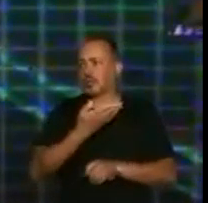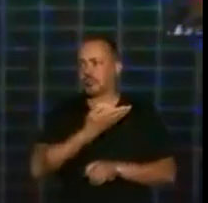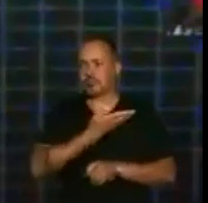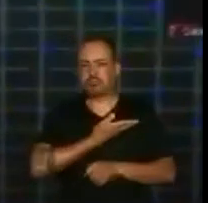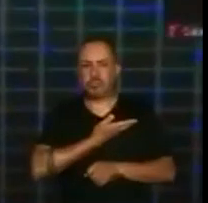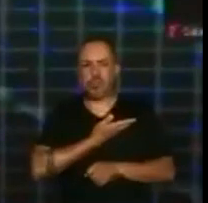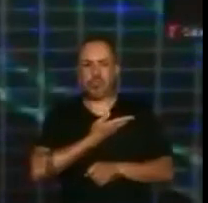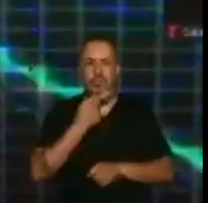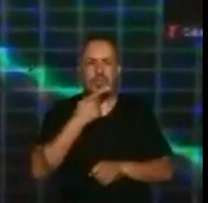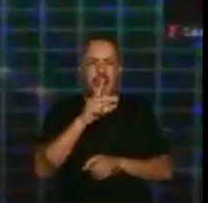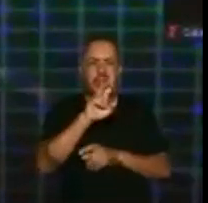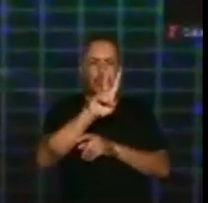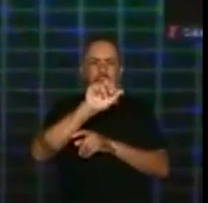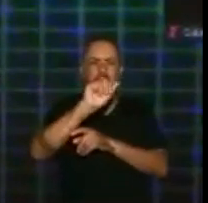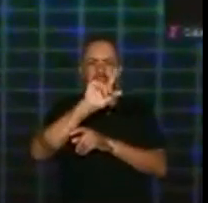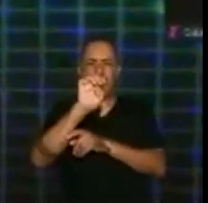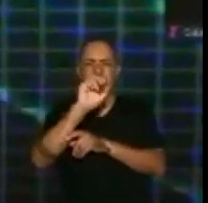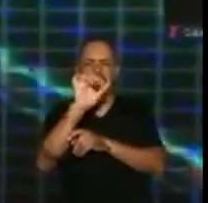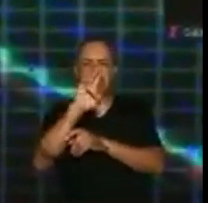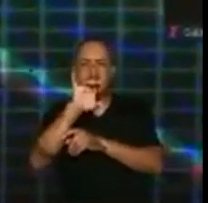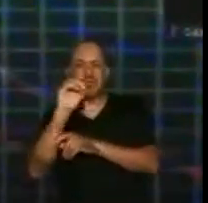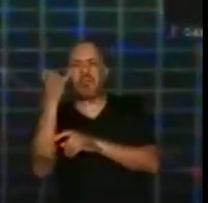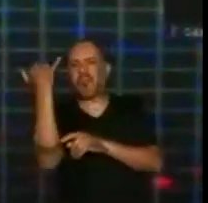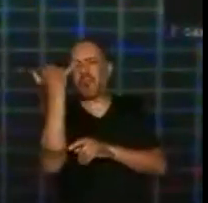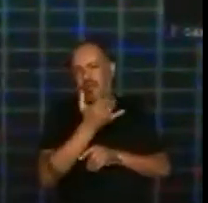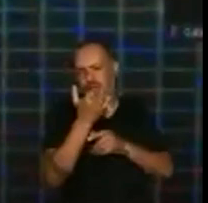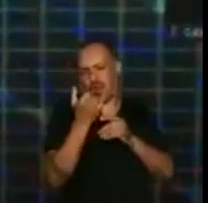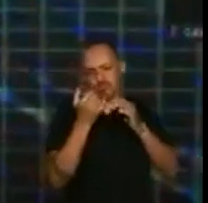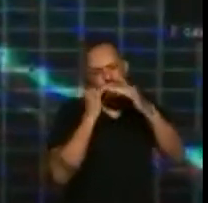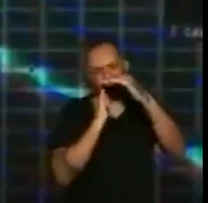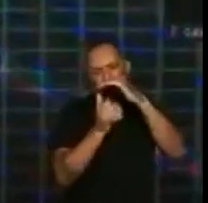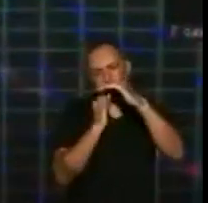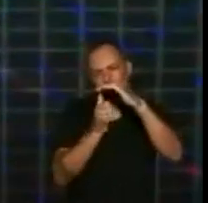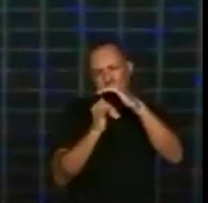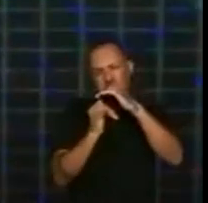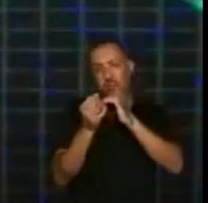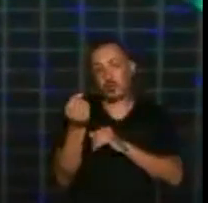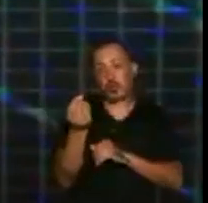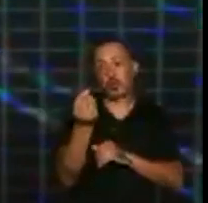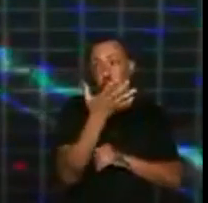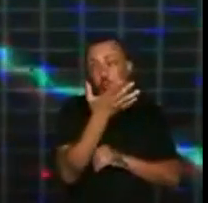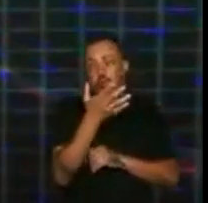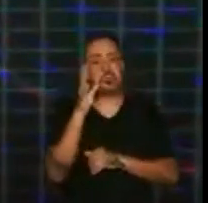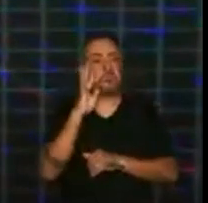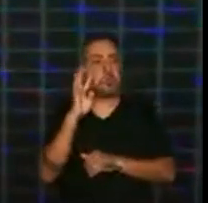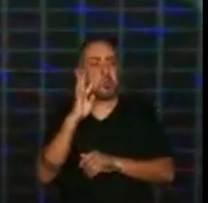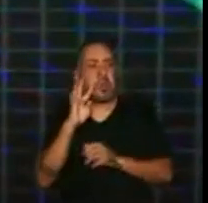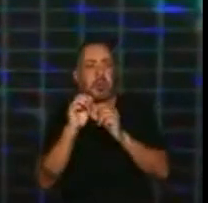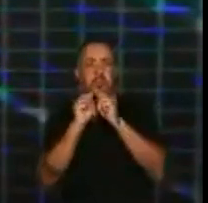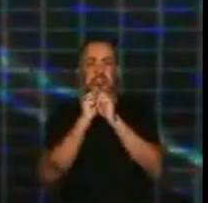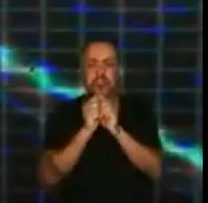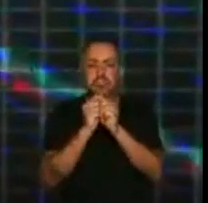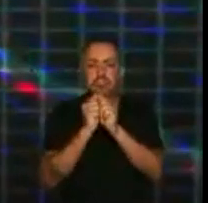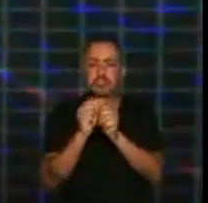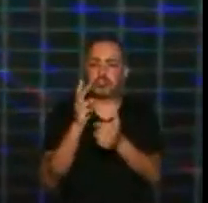Silício e normalmente se fala sempre dessas startups mais recentes e tal. Então é legal ver a galera que acompanha há tanto